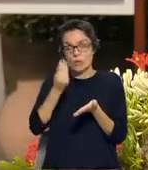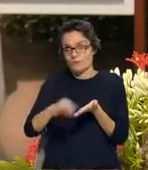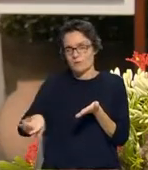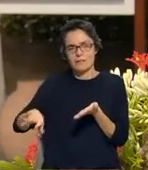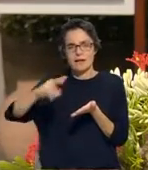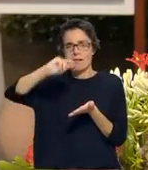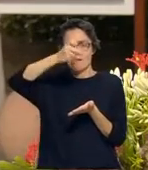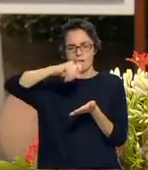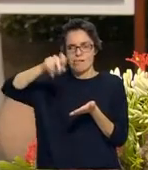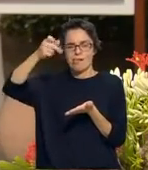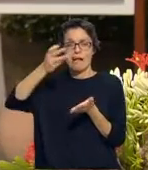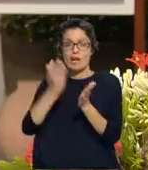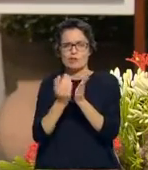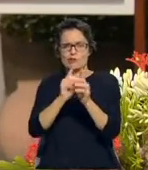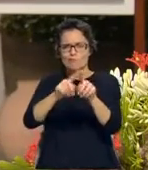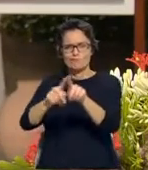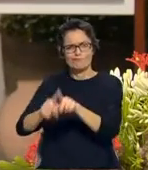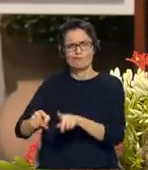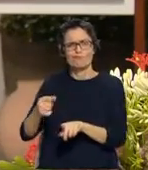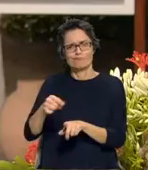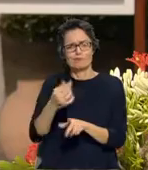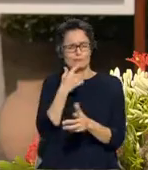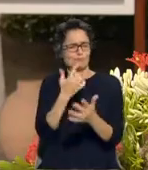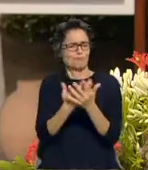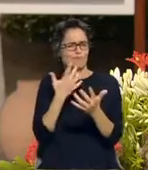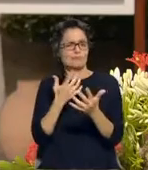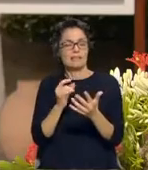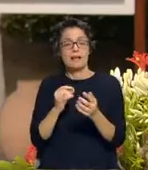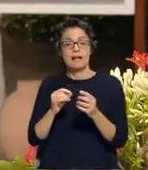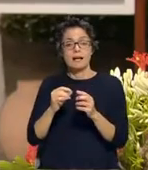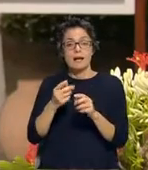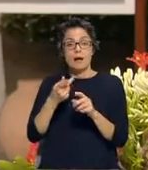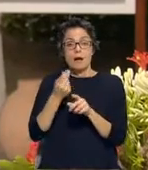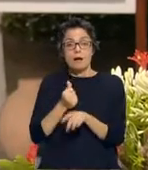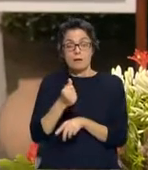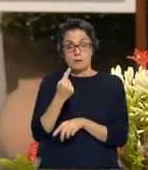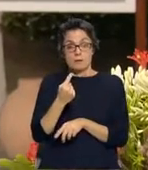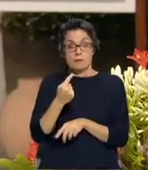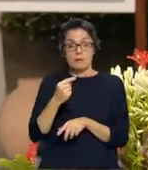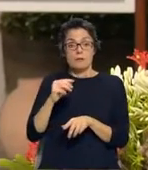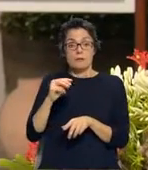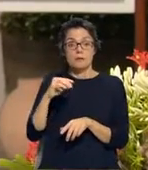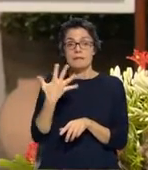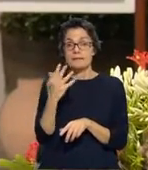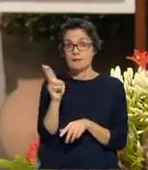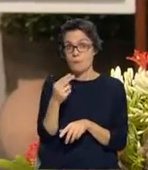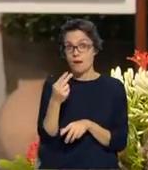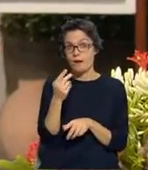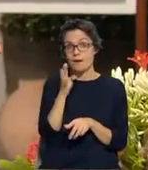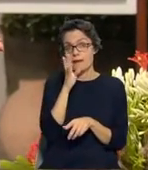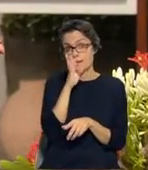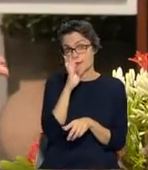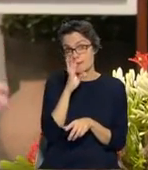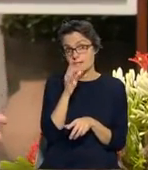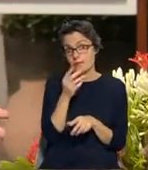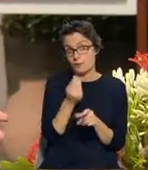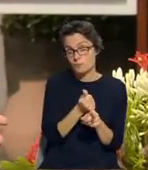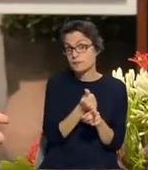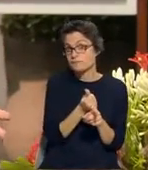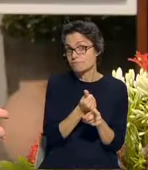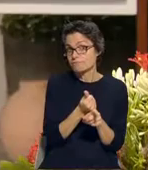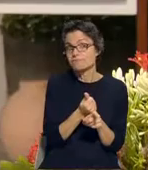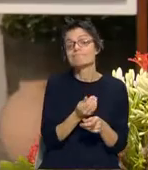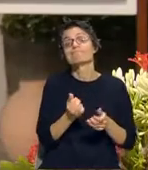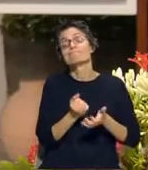de várias escolas diferentes. Isso é extraordinário. Custa 5 euros cada história. Está dividido por distritos e sempre comprar. Está a ajudar. Exatamente. Está tudo